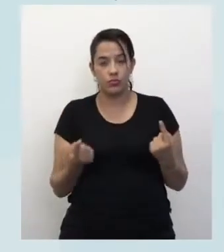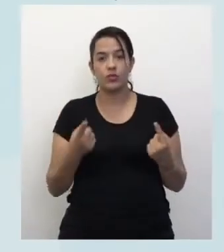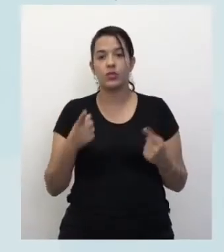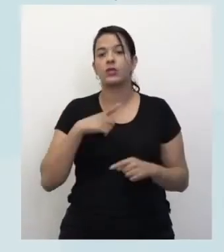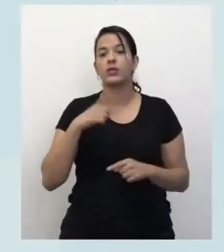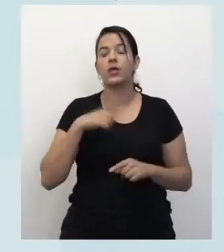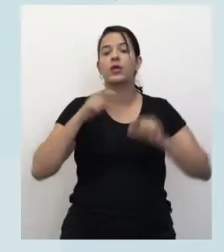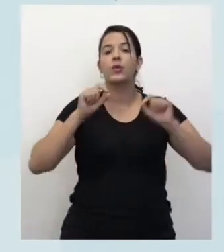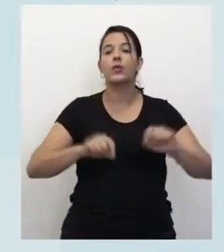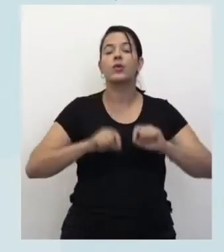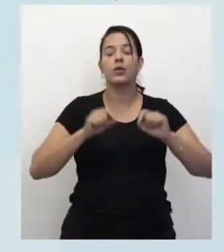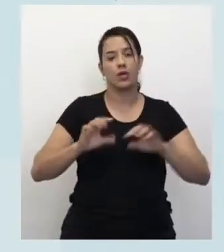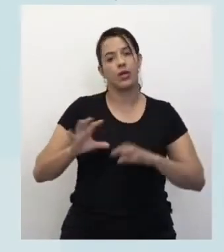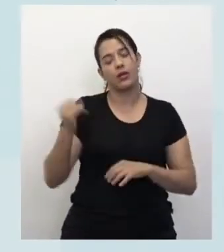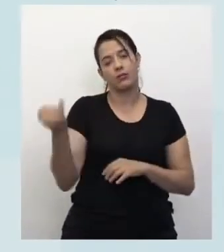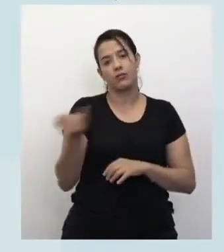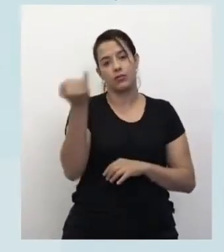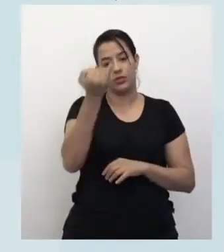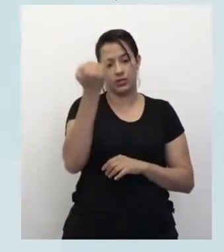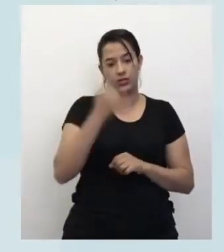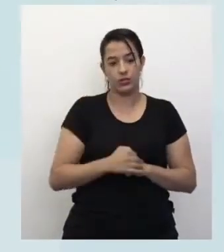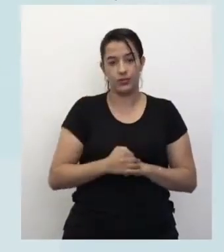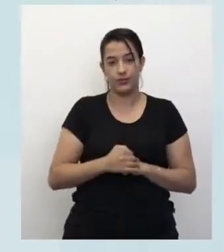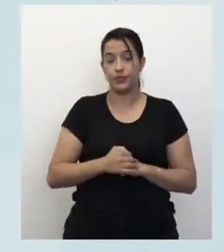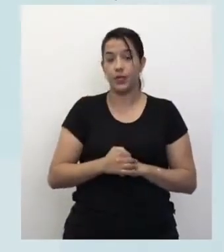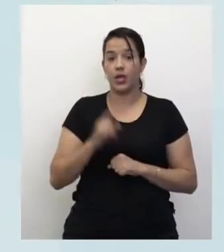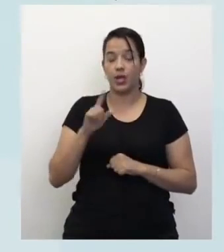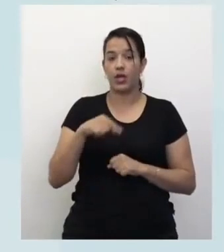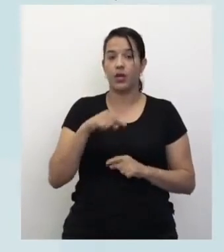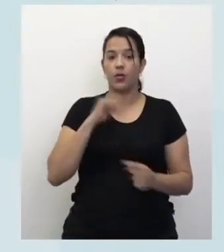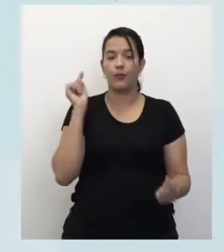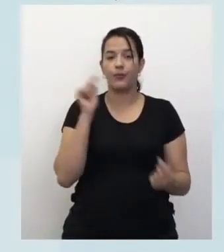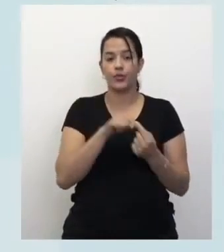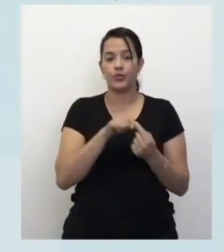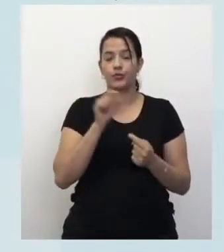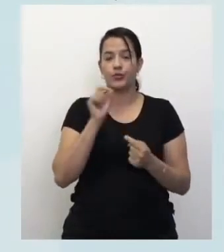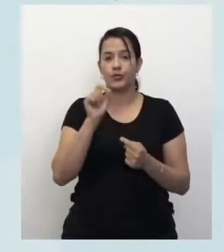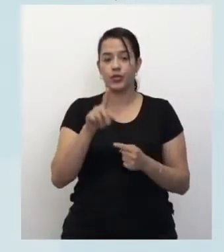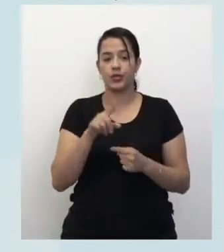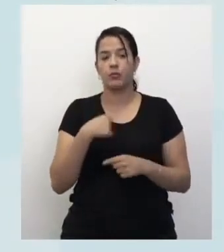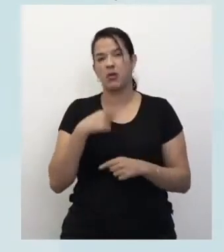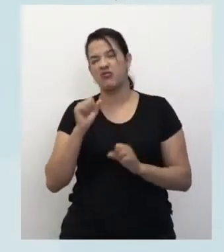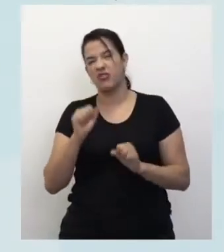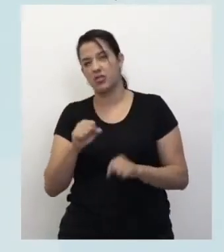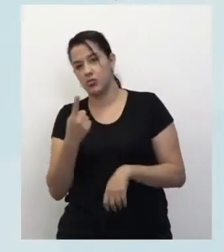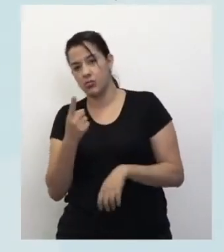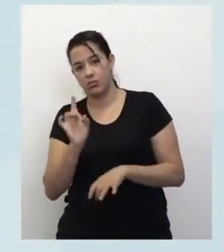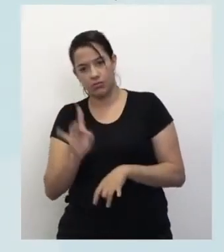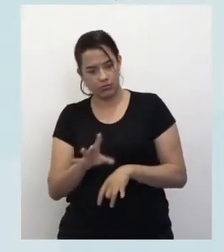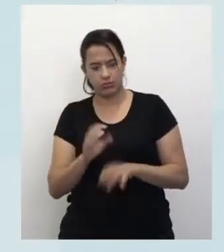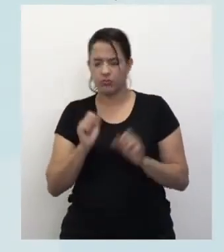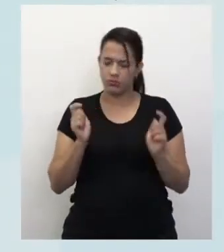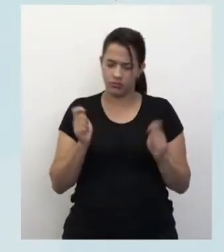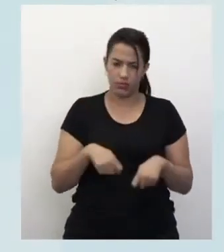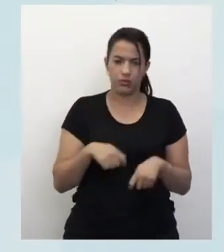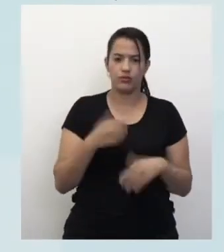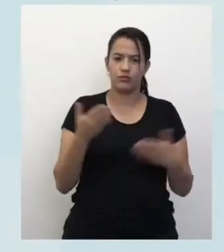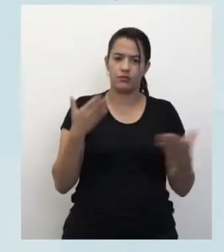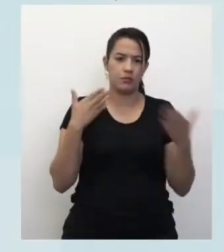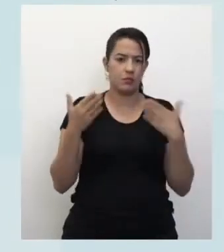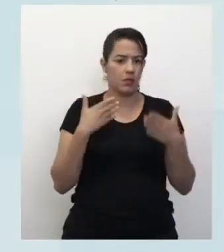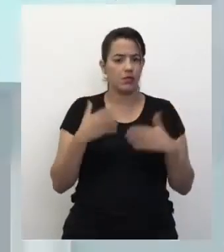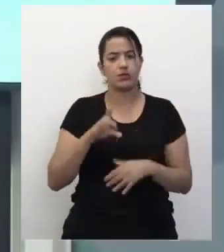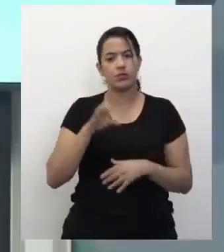outra, elas são extremamente importantes e elas têm um objetivo. Ah, posso só fazer uma? Pode, não tem problema nenhum. Estabeleci a relação